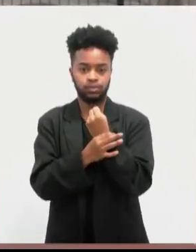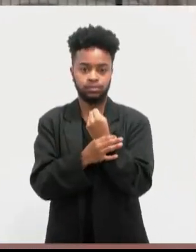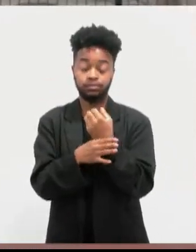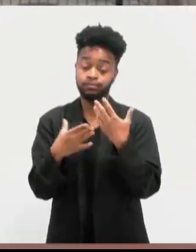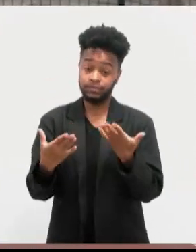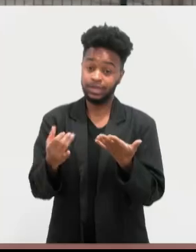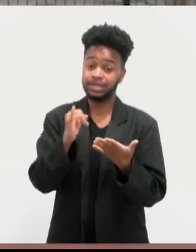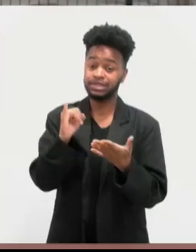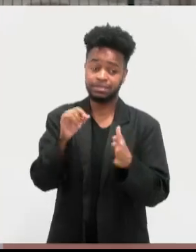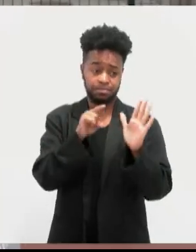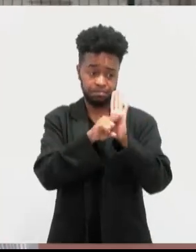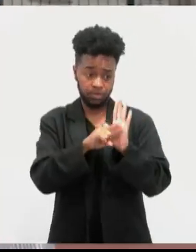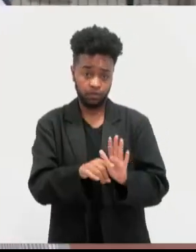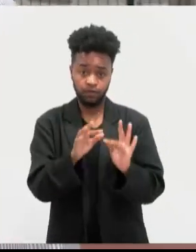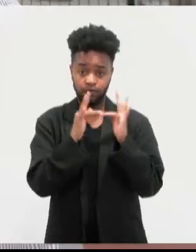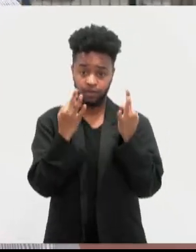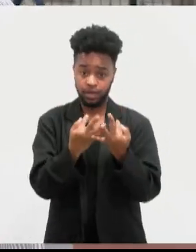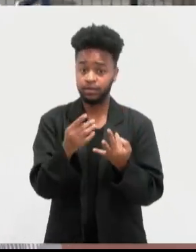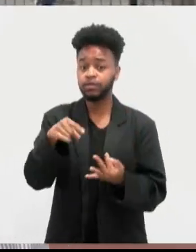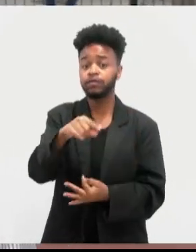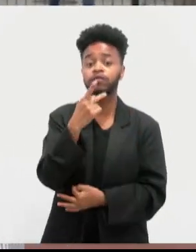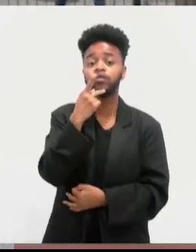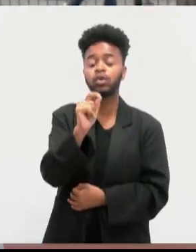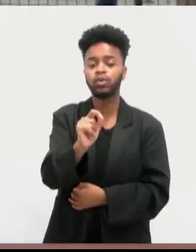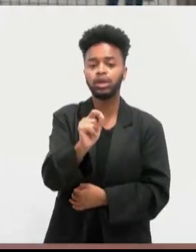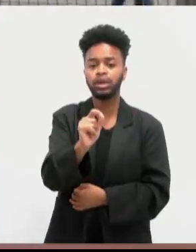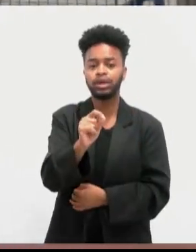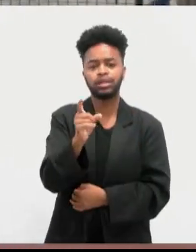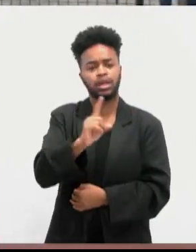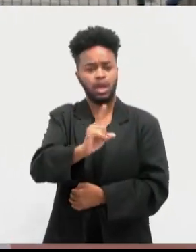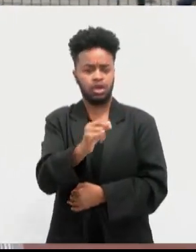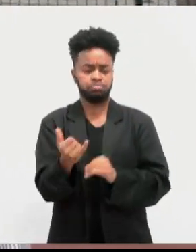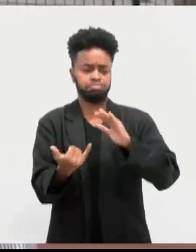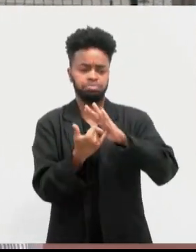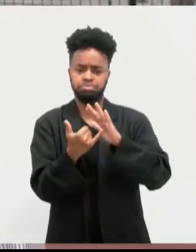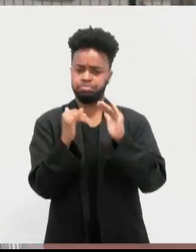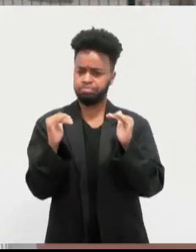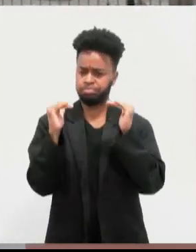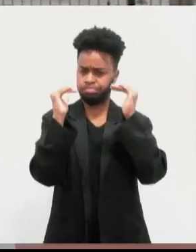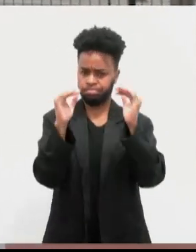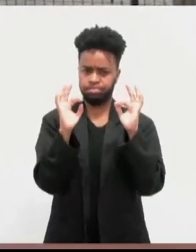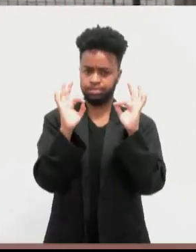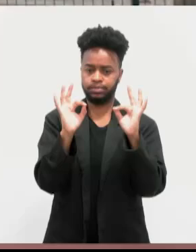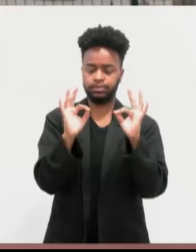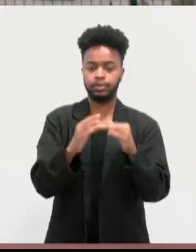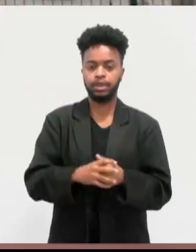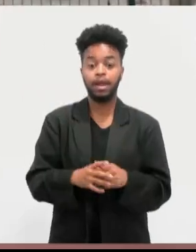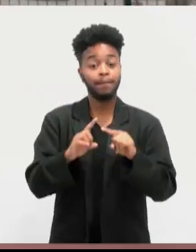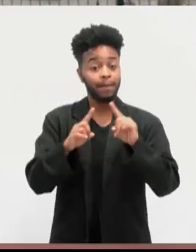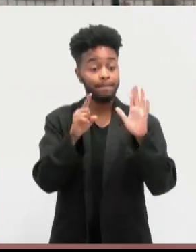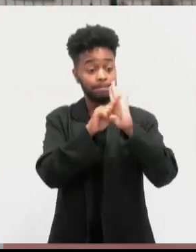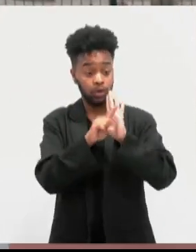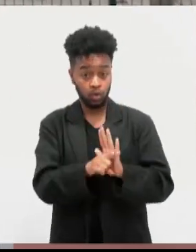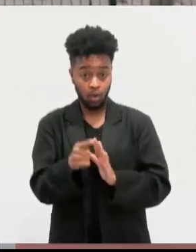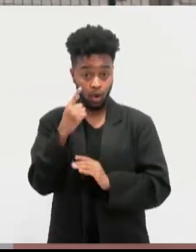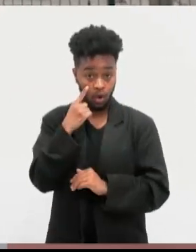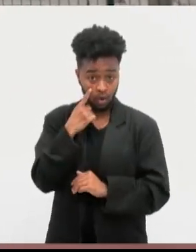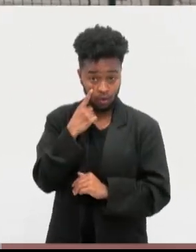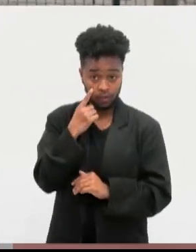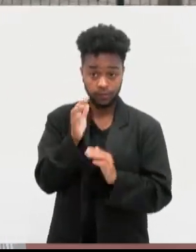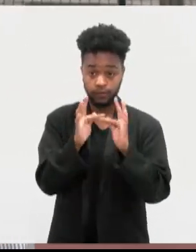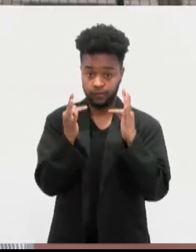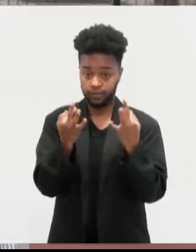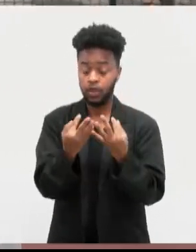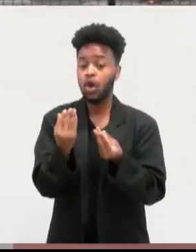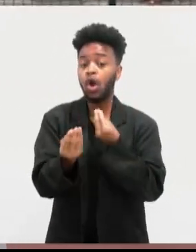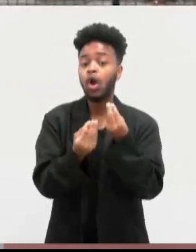são questionados, o que os pais falam? Não, mas é uma instituição de ensino de renome. E aí vem os questionamentos, mas pai, como é que isso